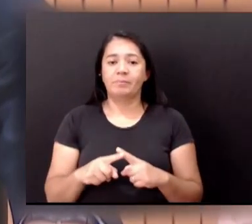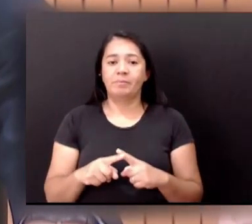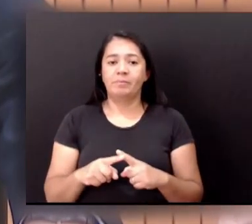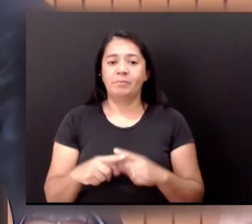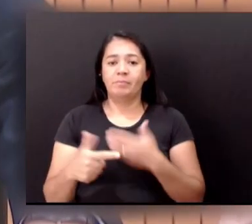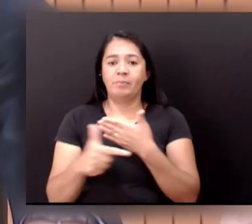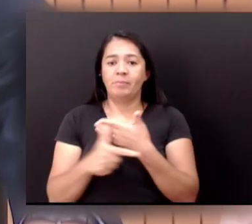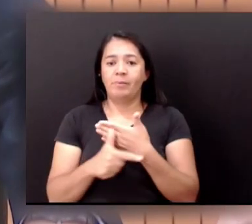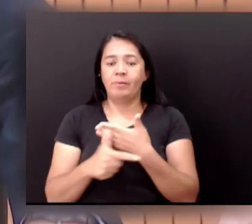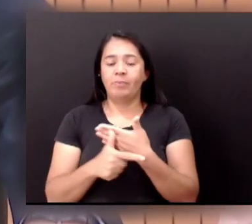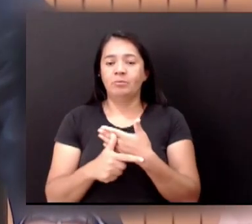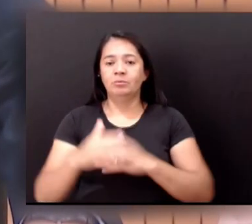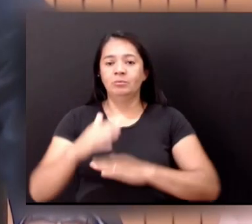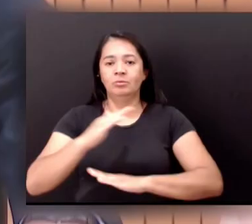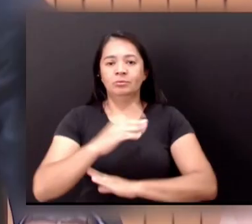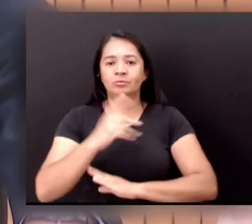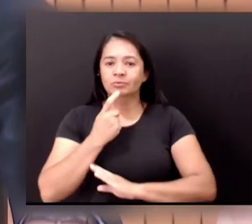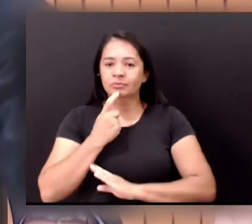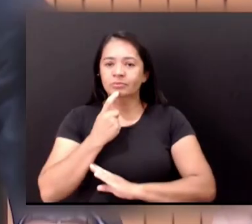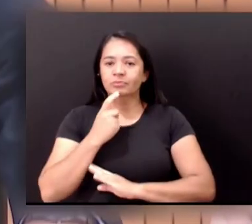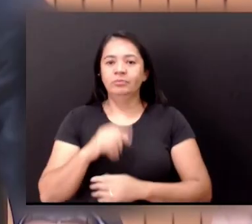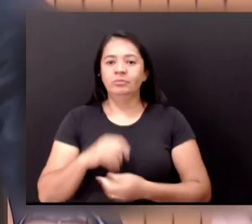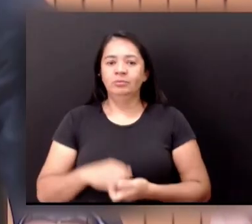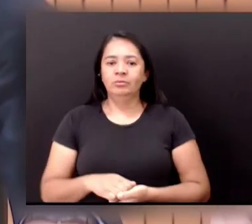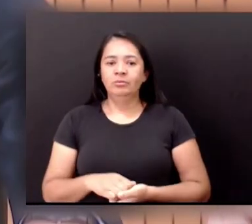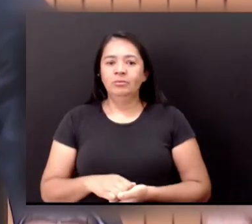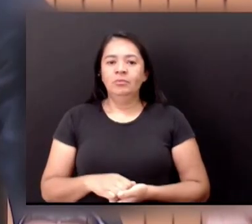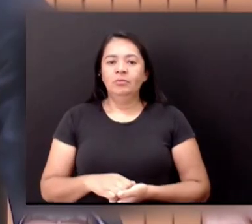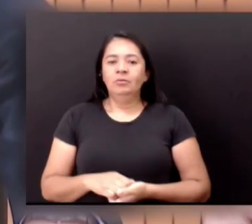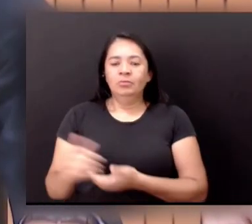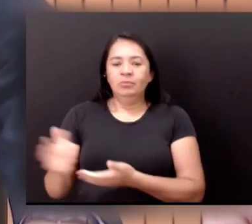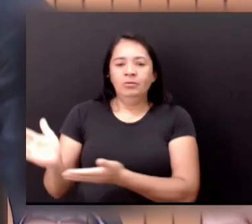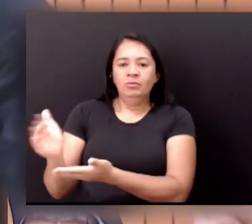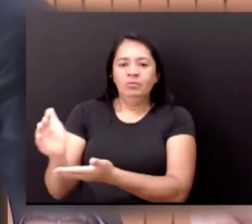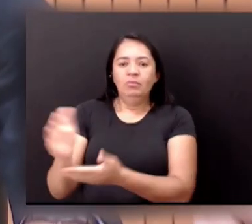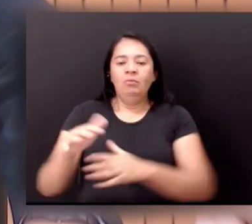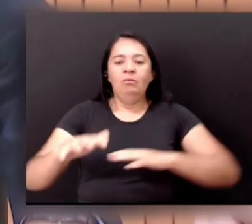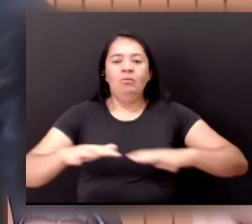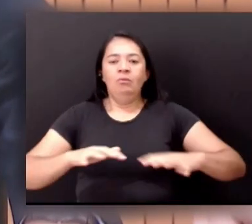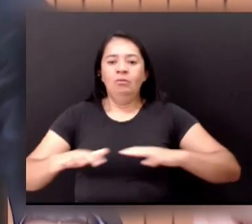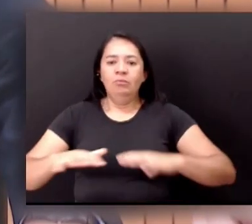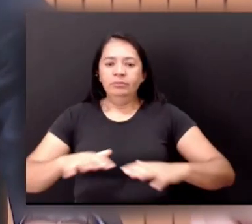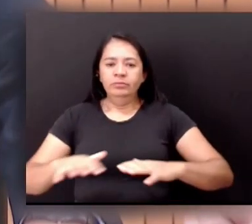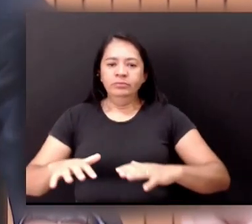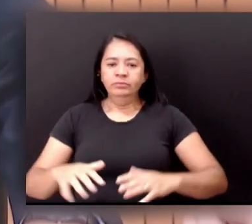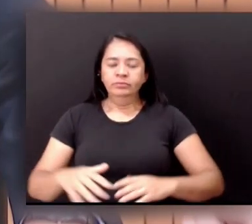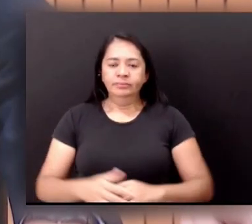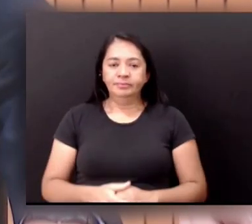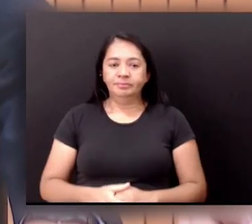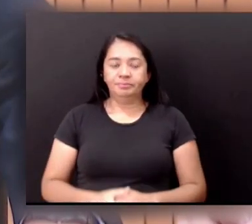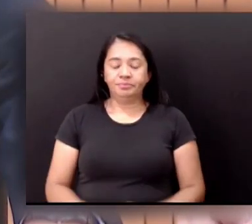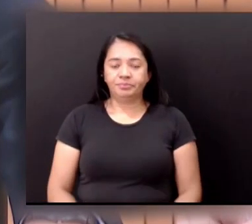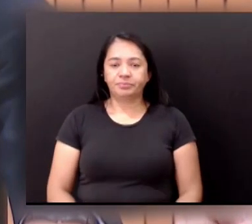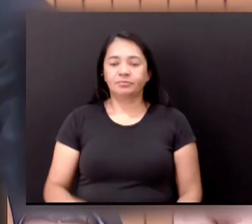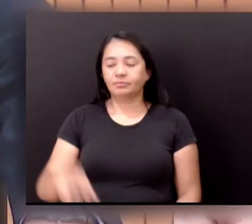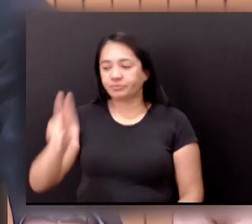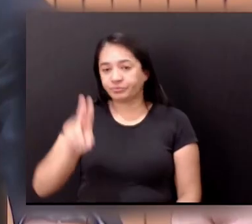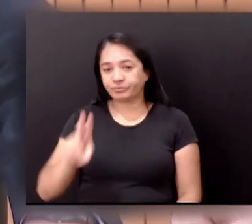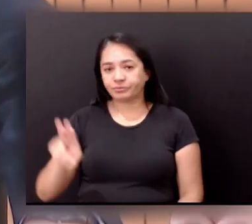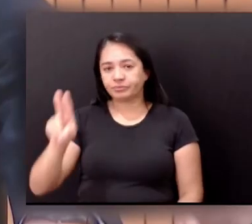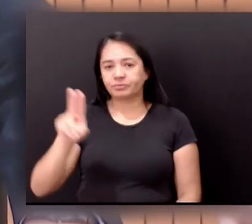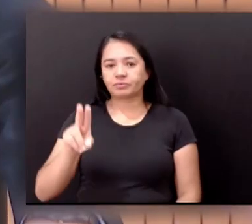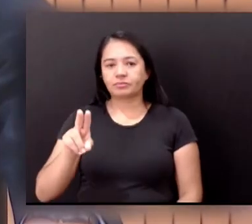Municipal ser o catalisador desse movimento da cessão do uso para o município, e